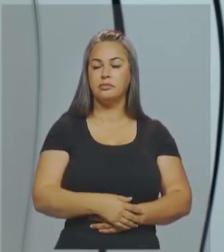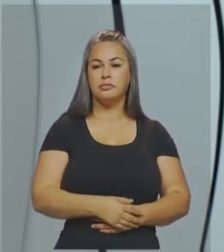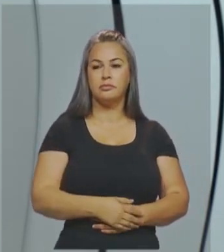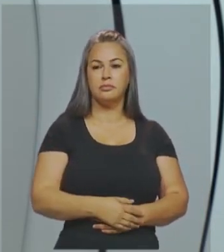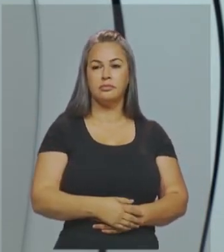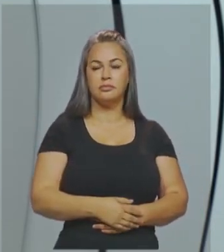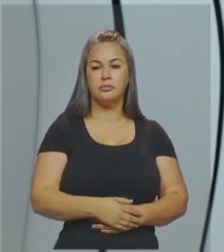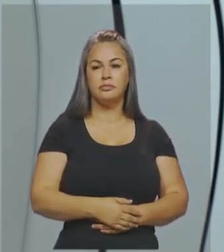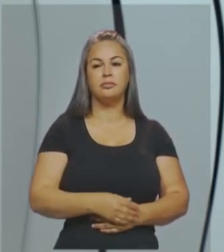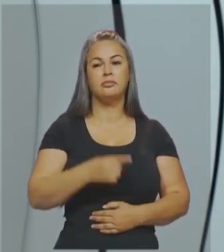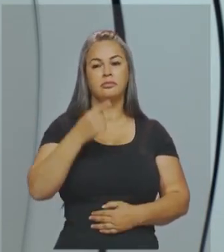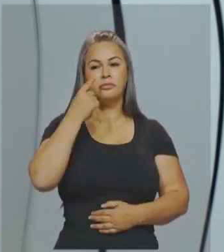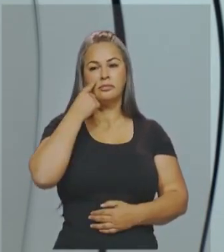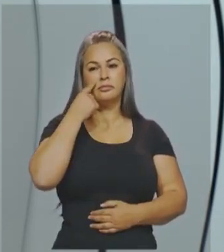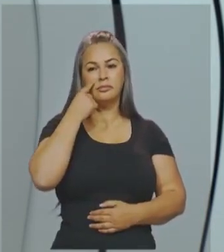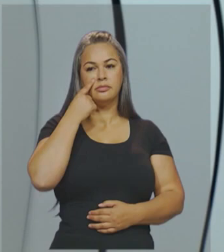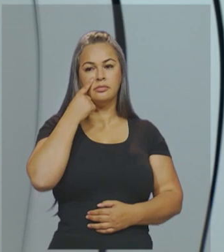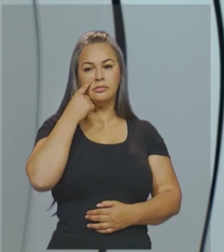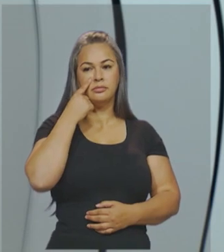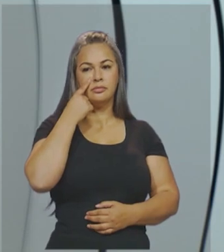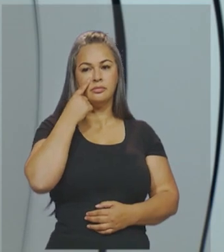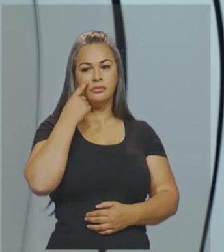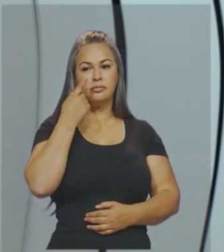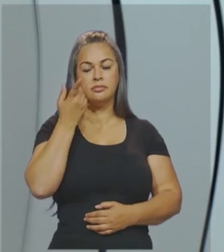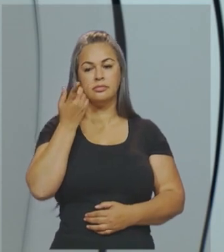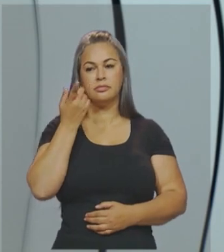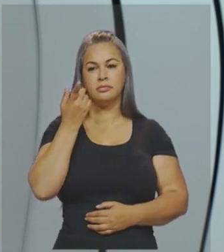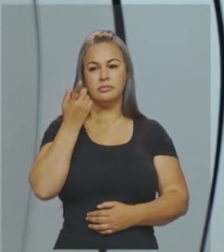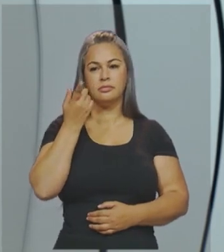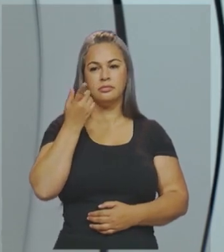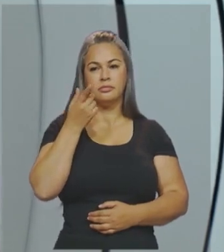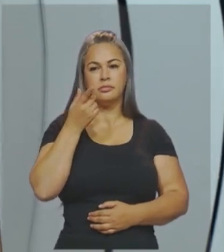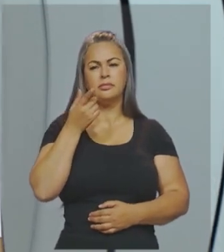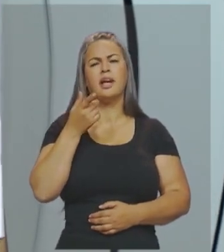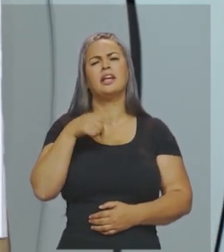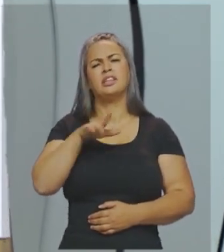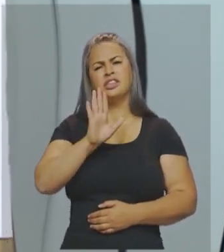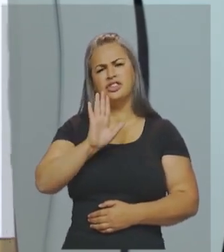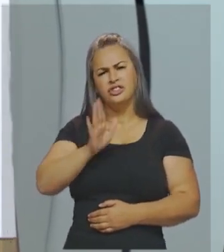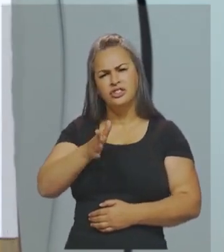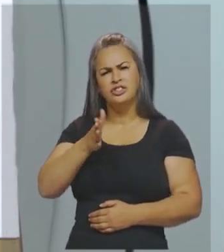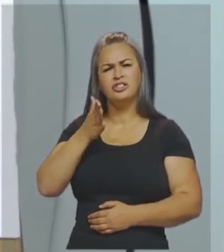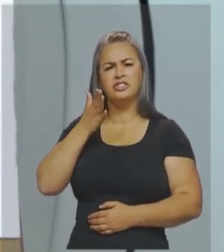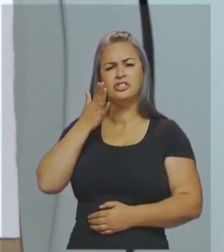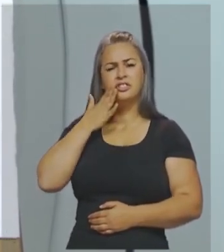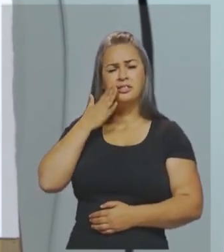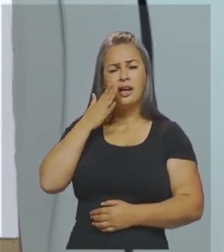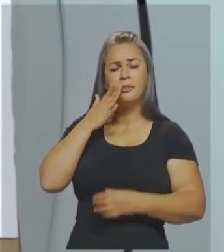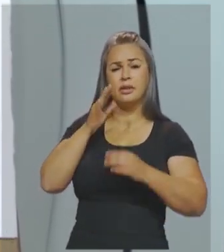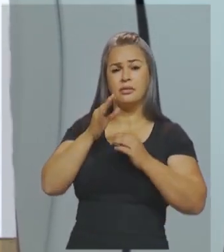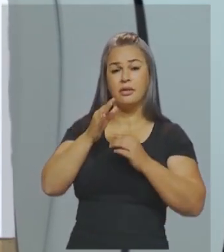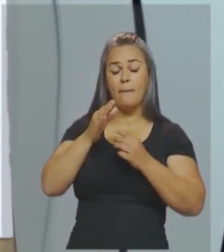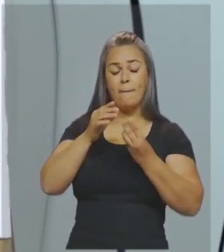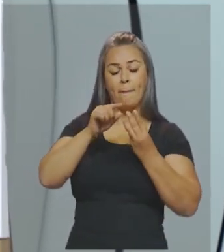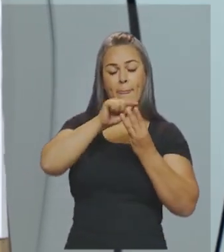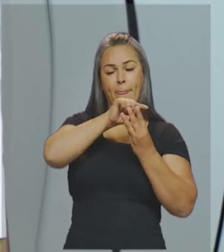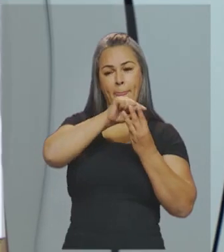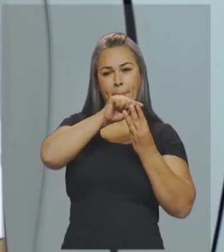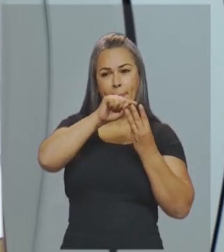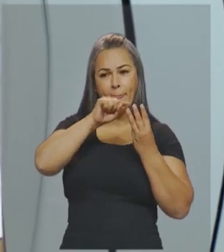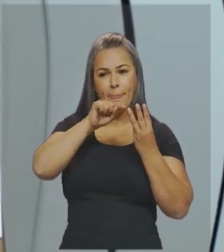a unidade, a dezena e a centena. Lógico que quadro posicional vai ficar infinito, né? Então, vamos